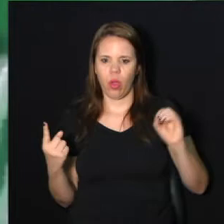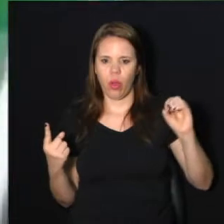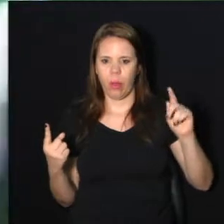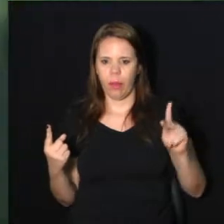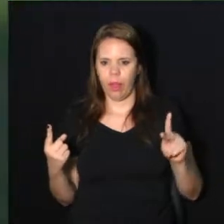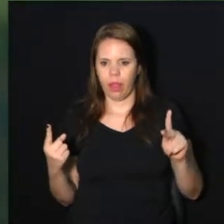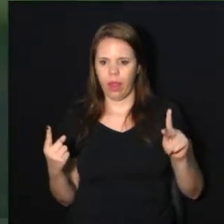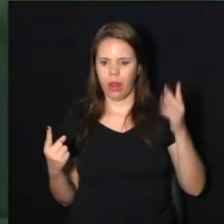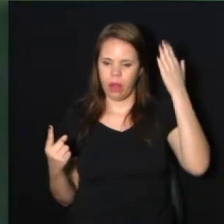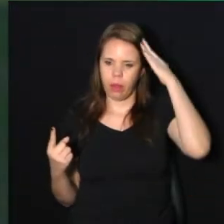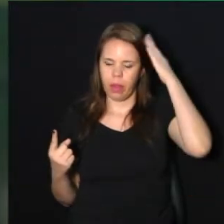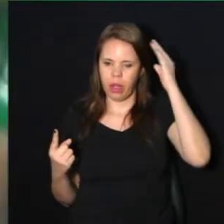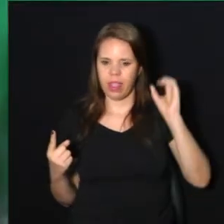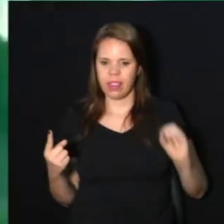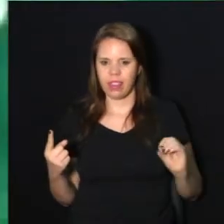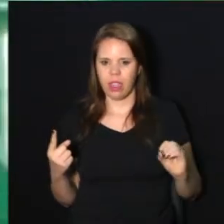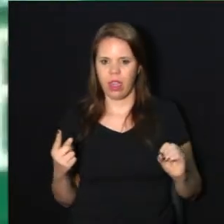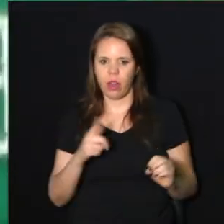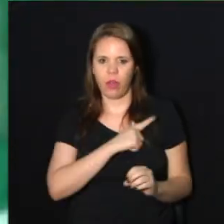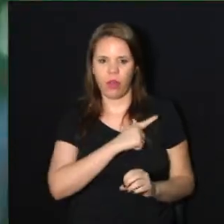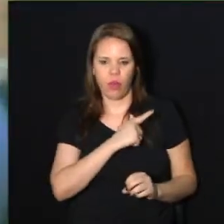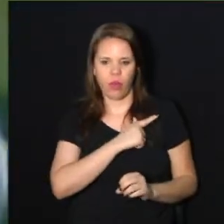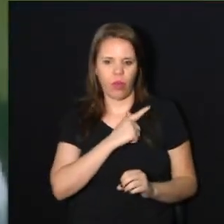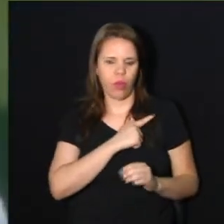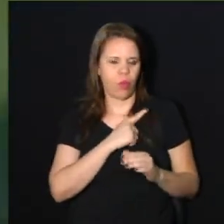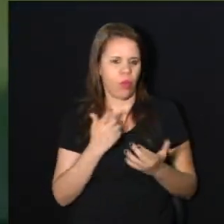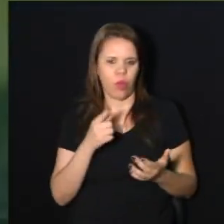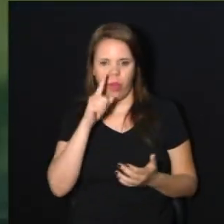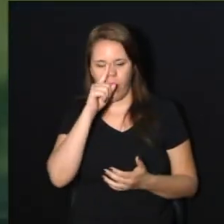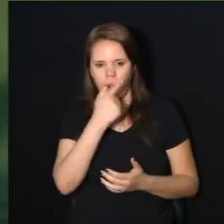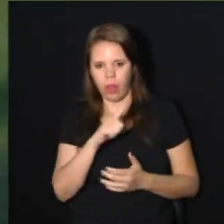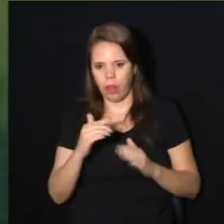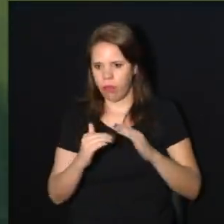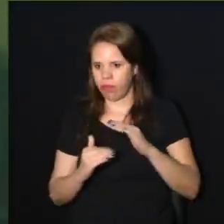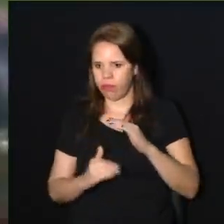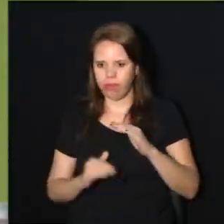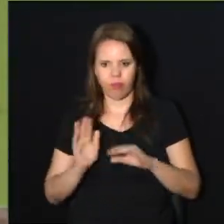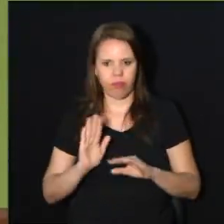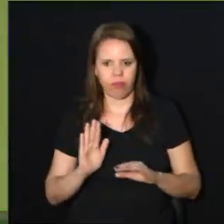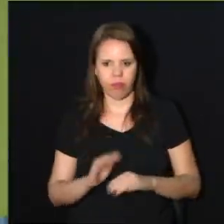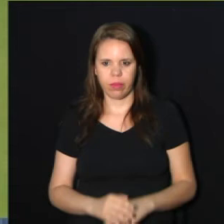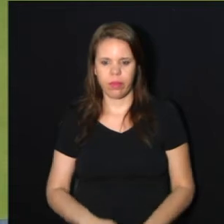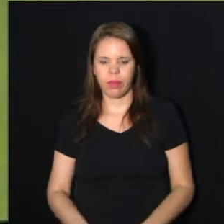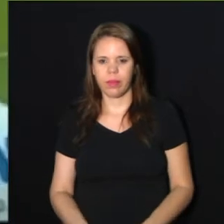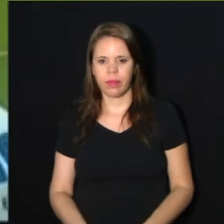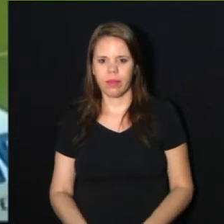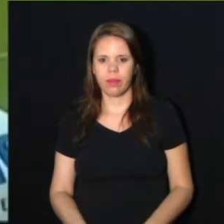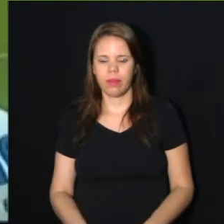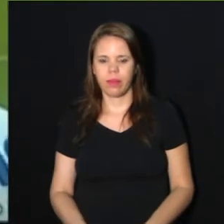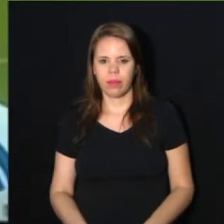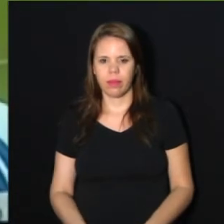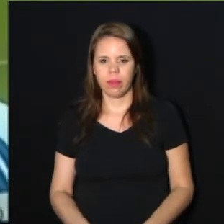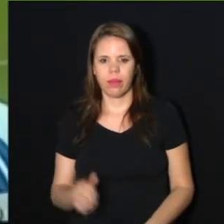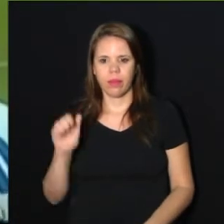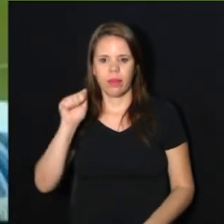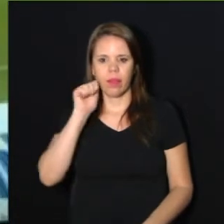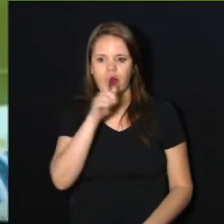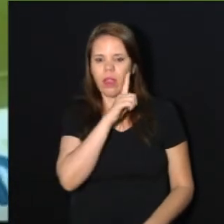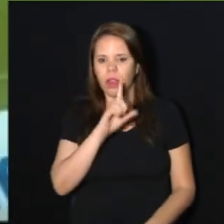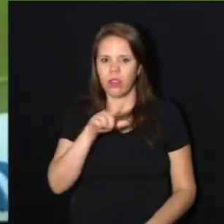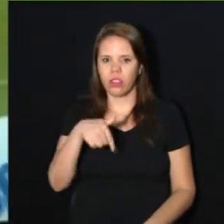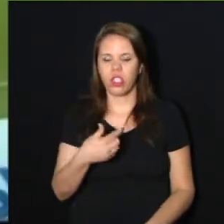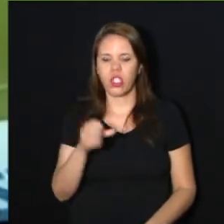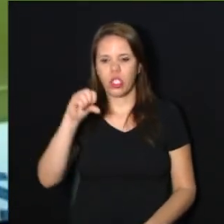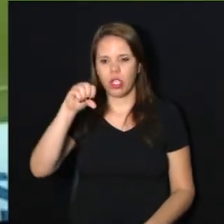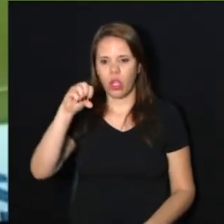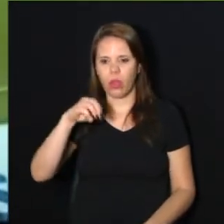Operário 0. O Bugre não corre mais riscos de rebaixamento. Em Alagoas, logo aos